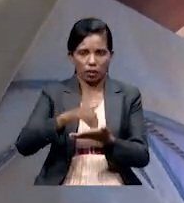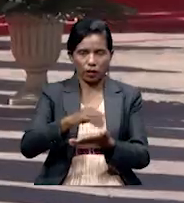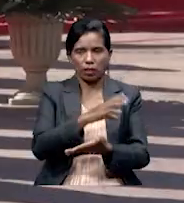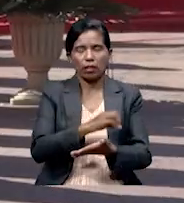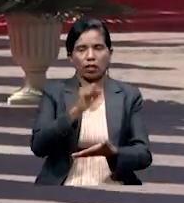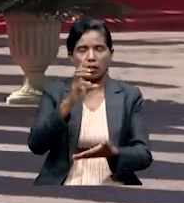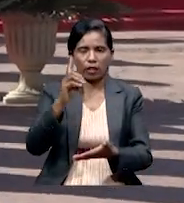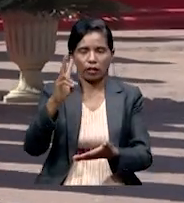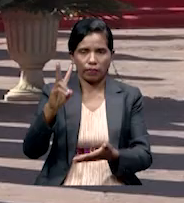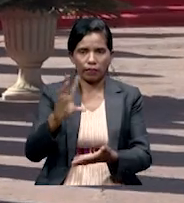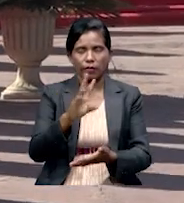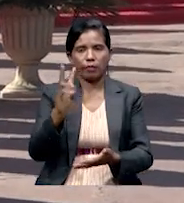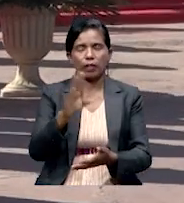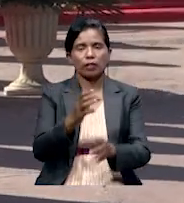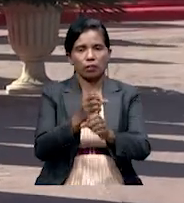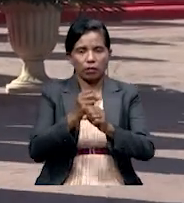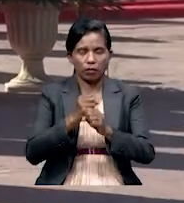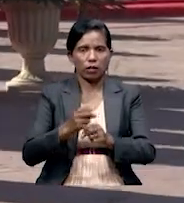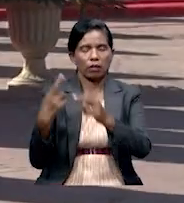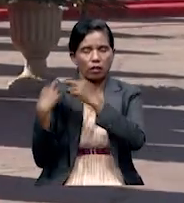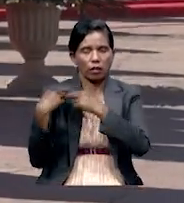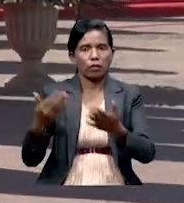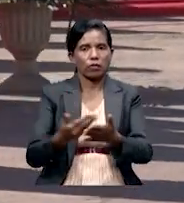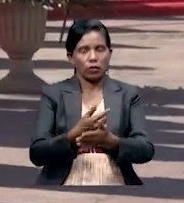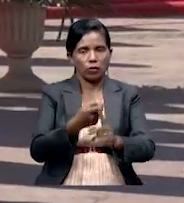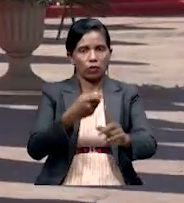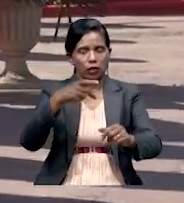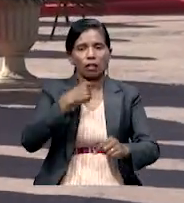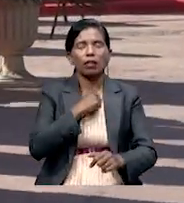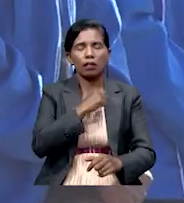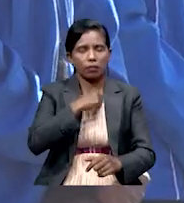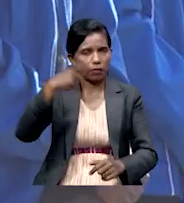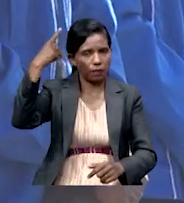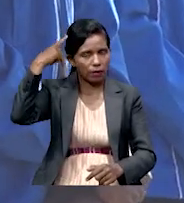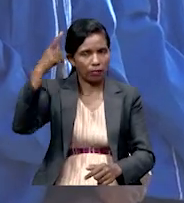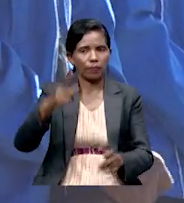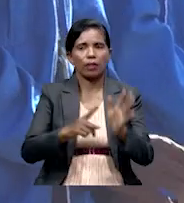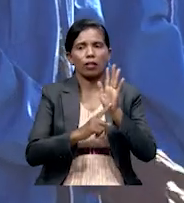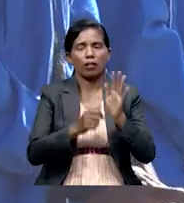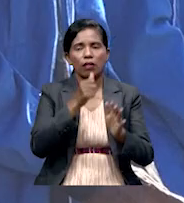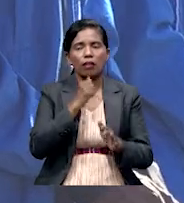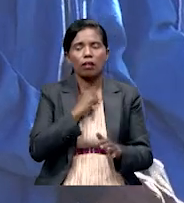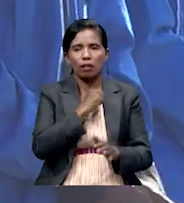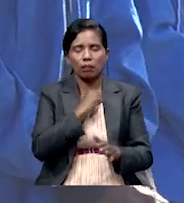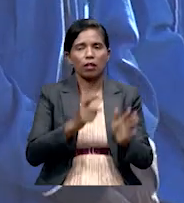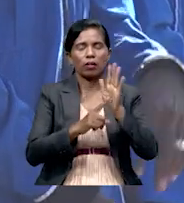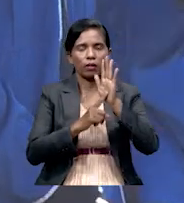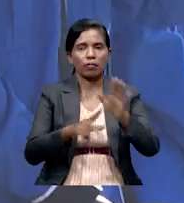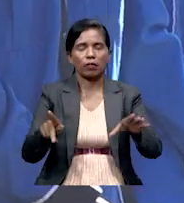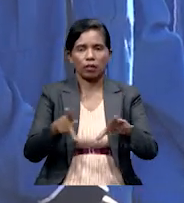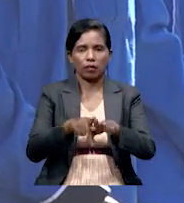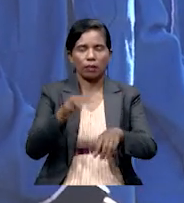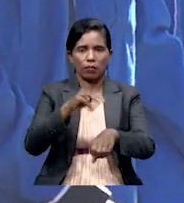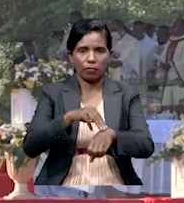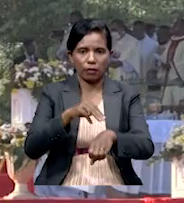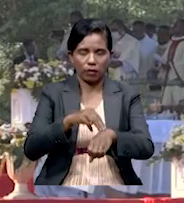ona knarfon husi amo papa Padre Félix Kossát SVD hatoli hirakne hafain participa misa agradecimento ba